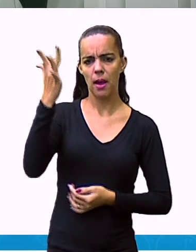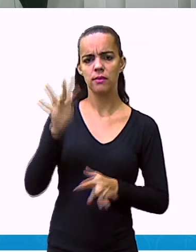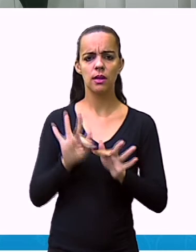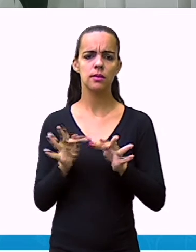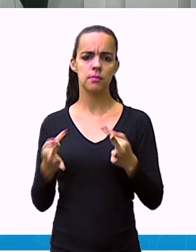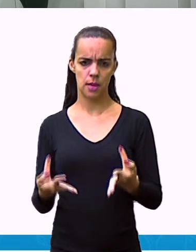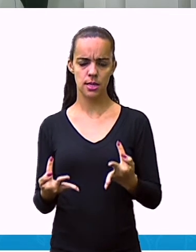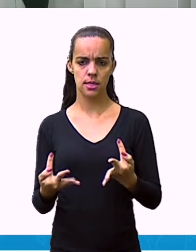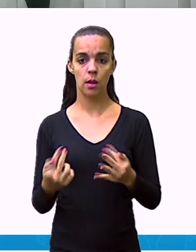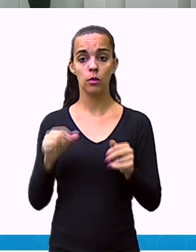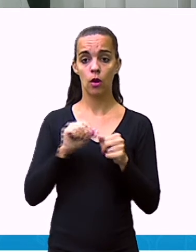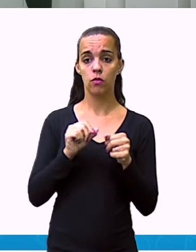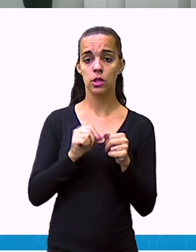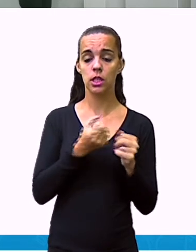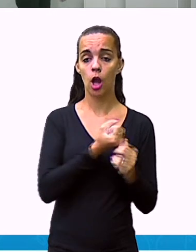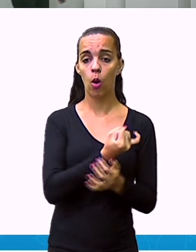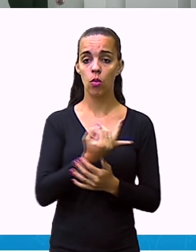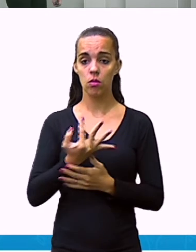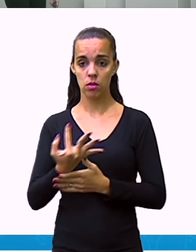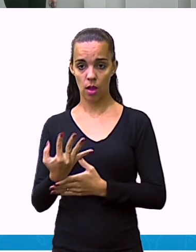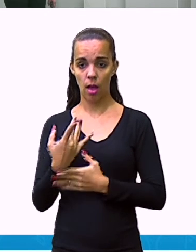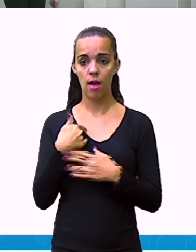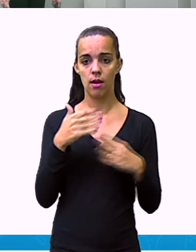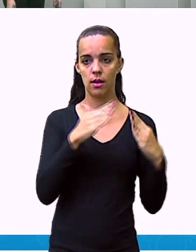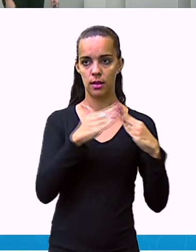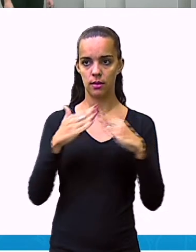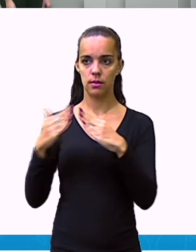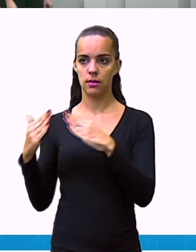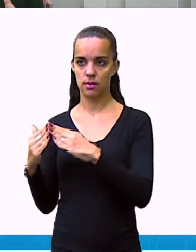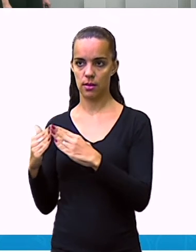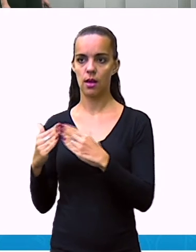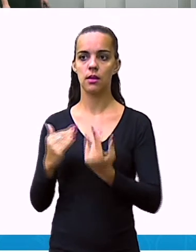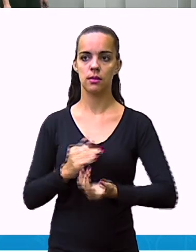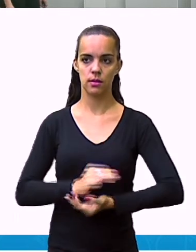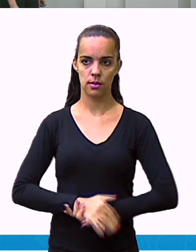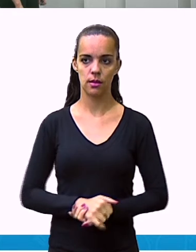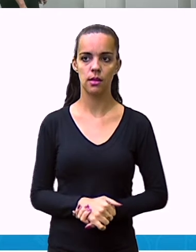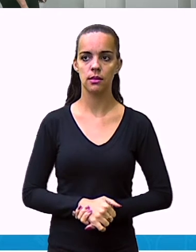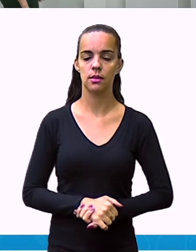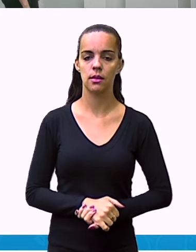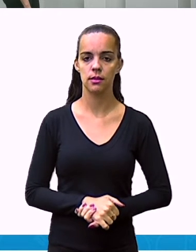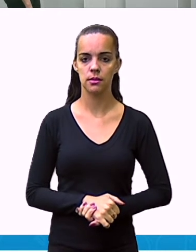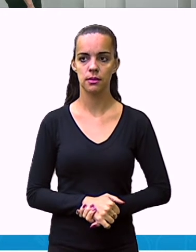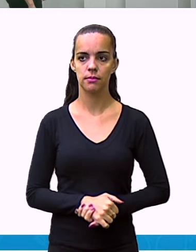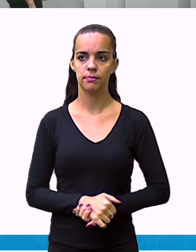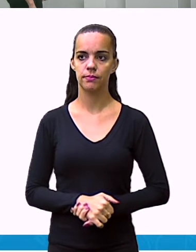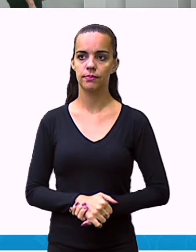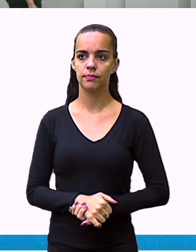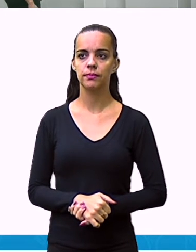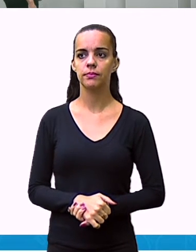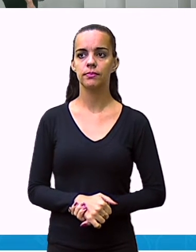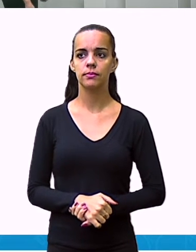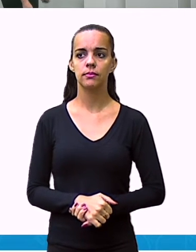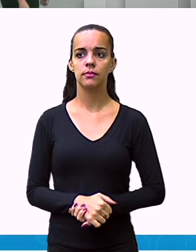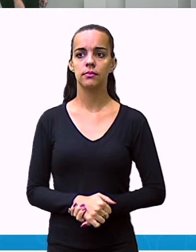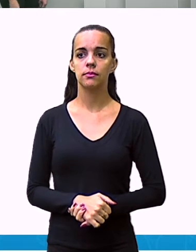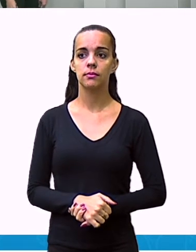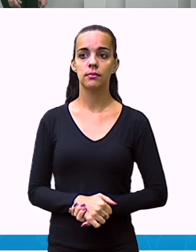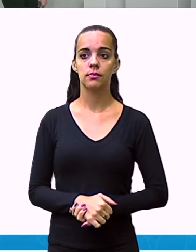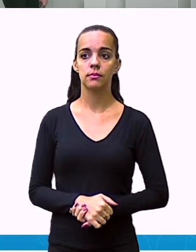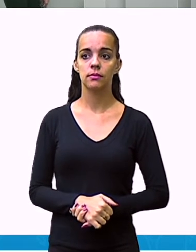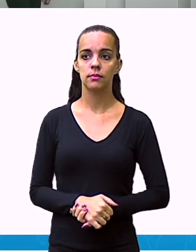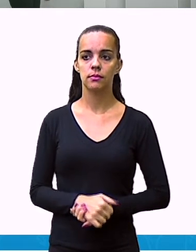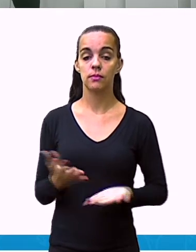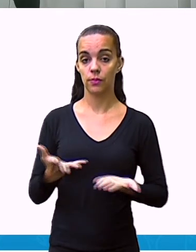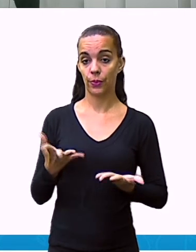simples aqui mas das duas formas vocês encontrem o mesmo resultado e nós